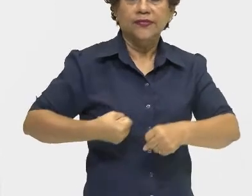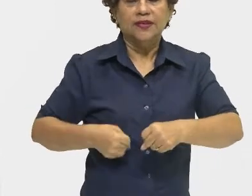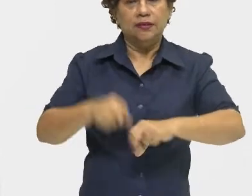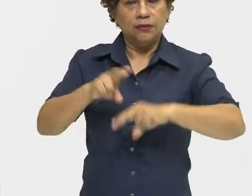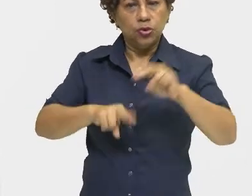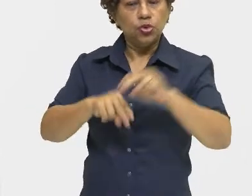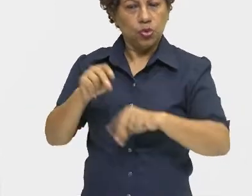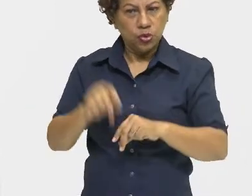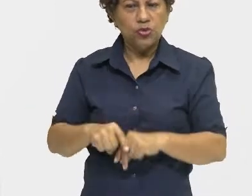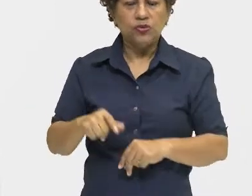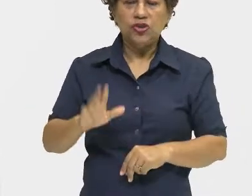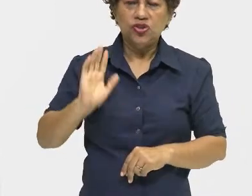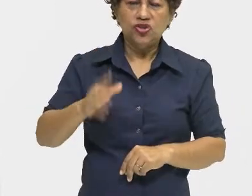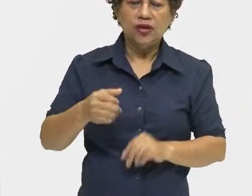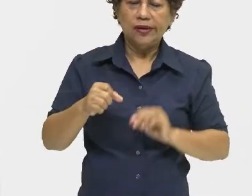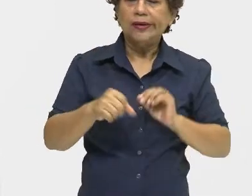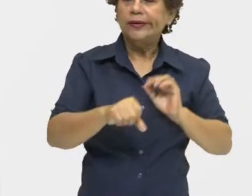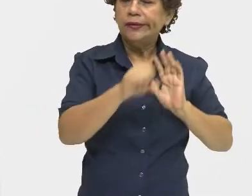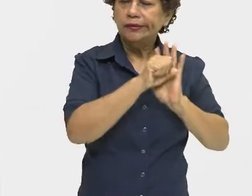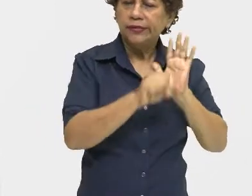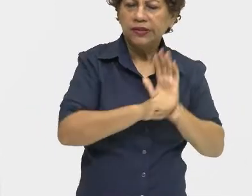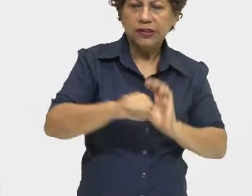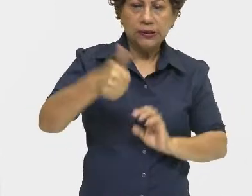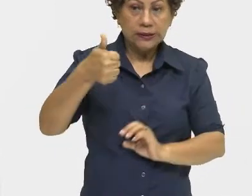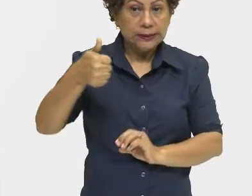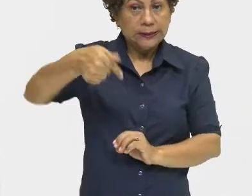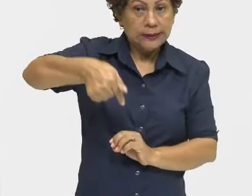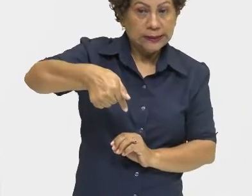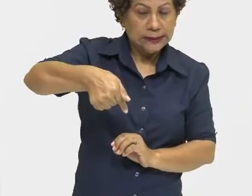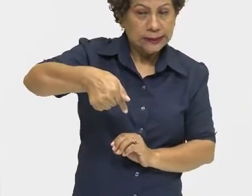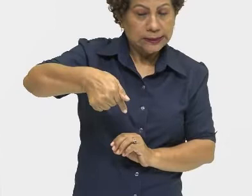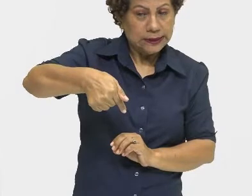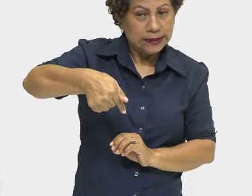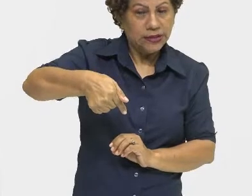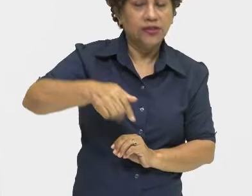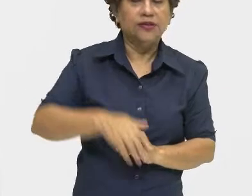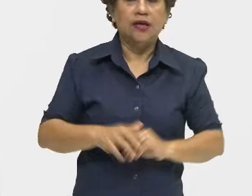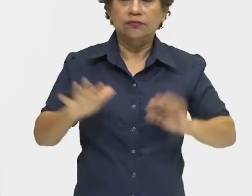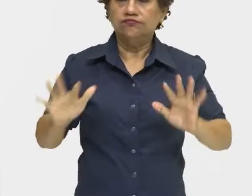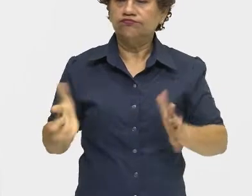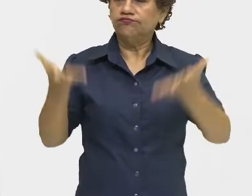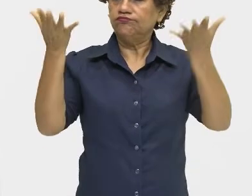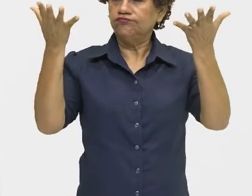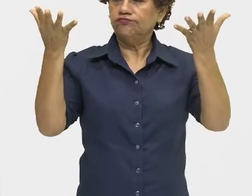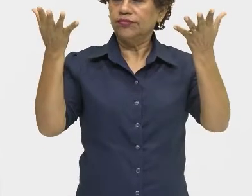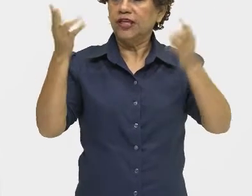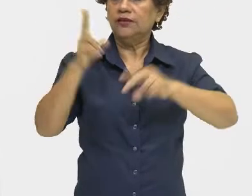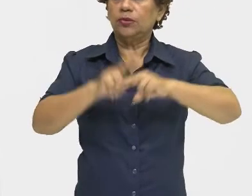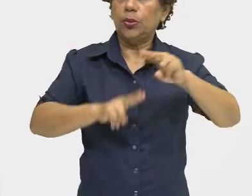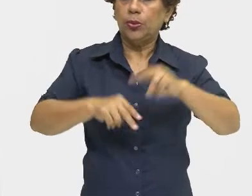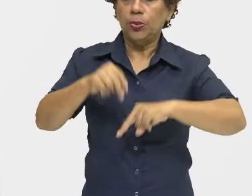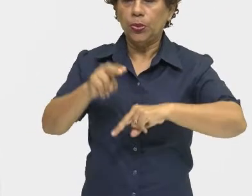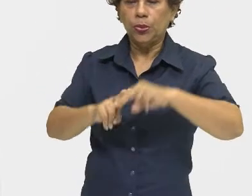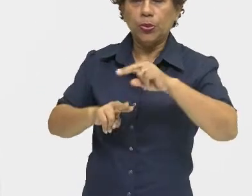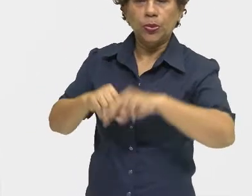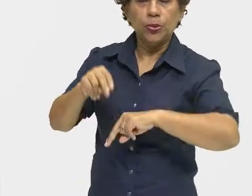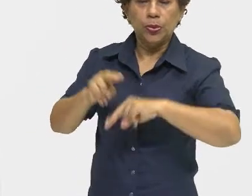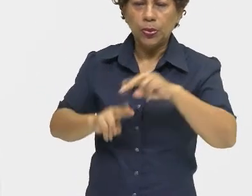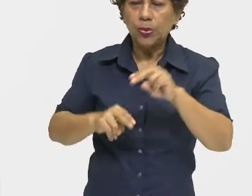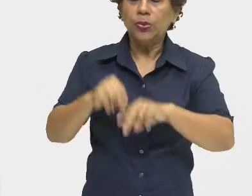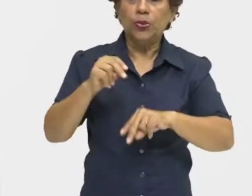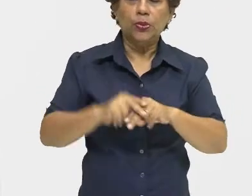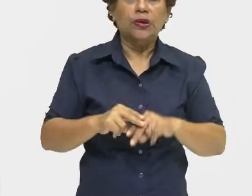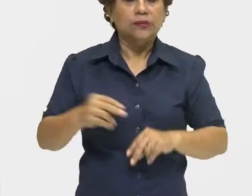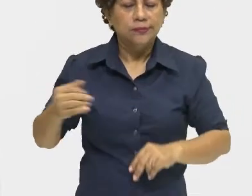menos o século XVII, as festas juninas constituem a segunda maior